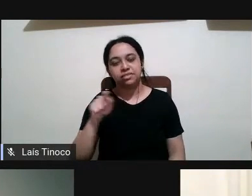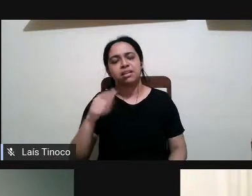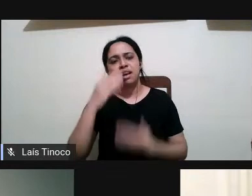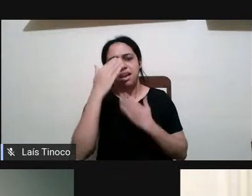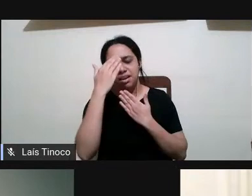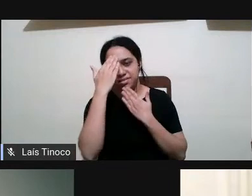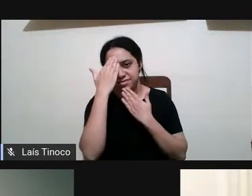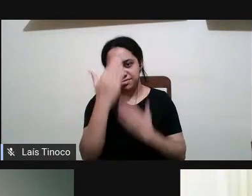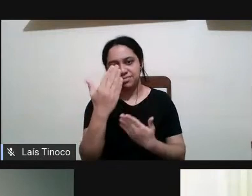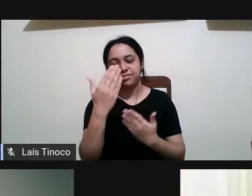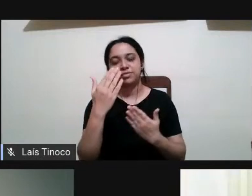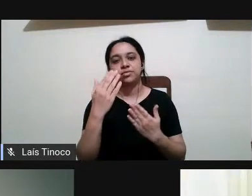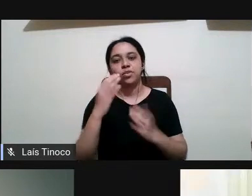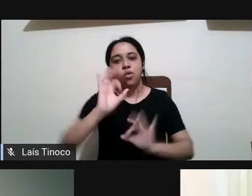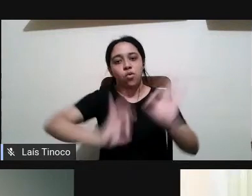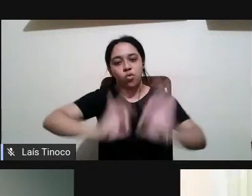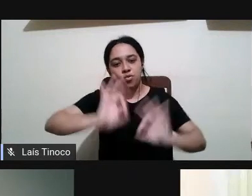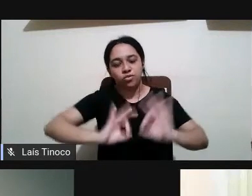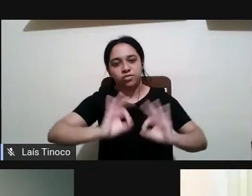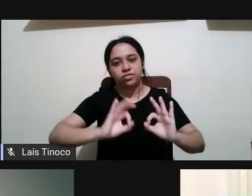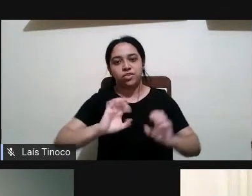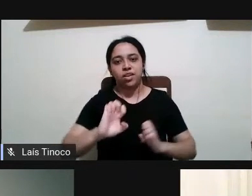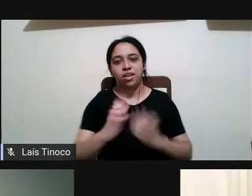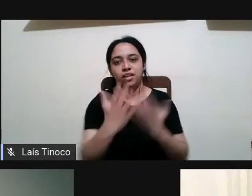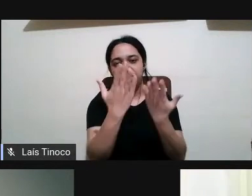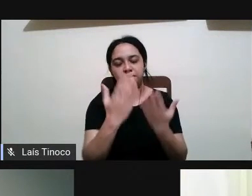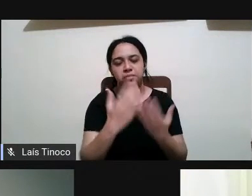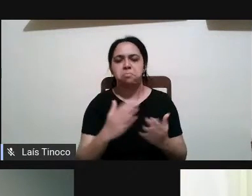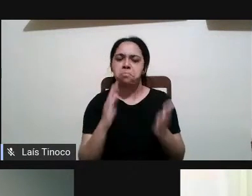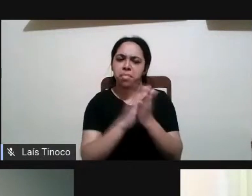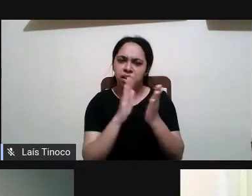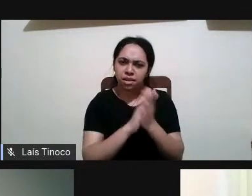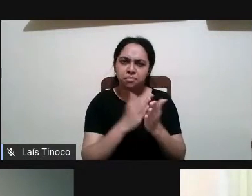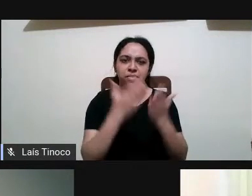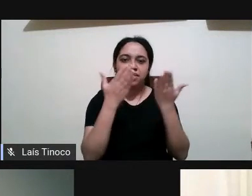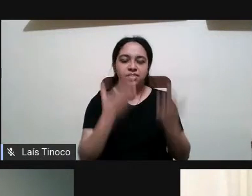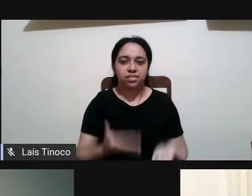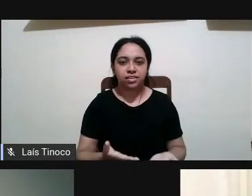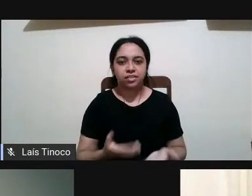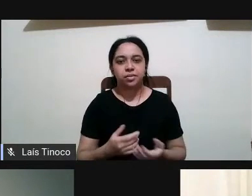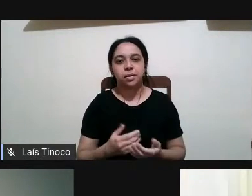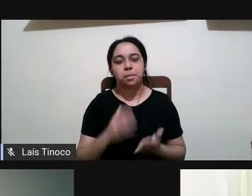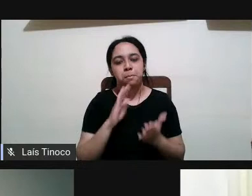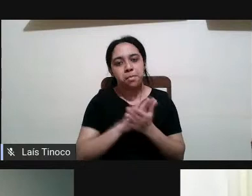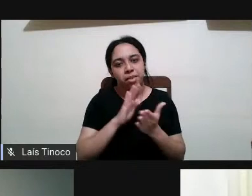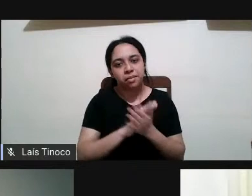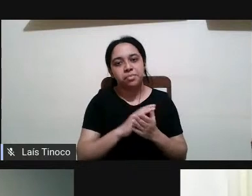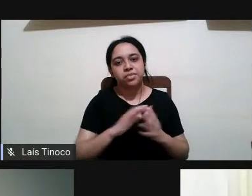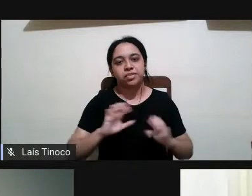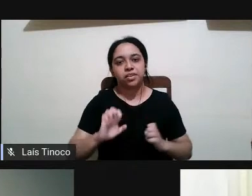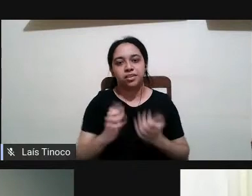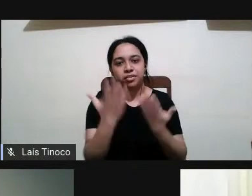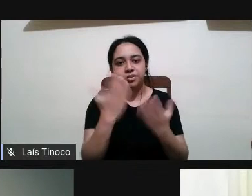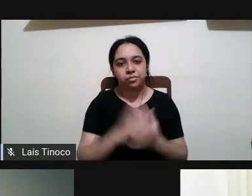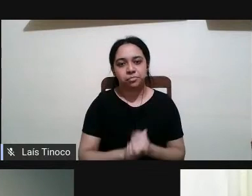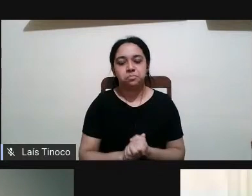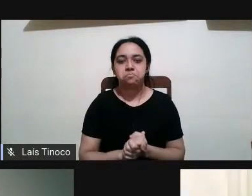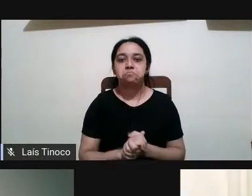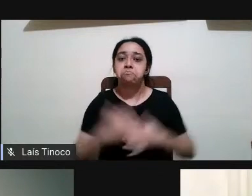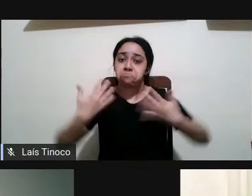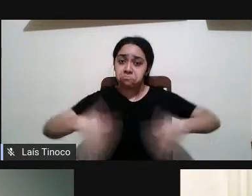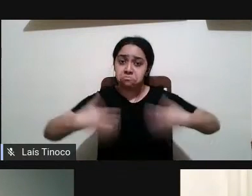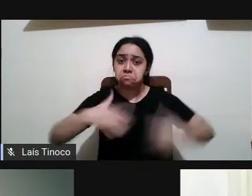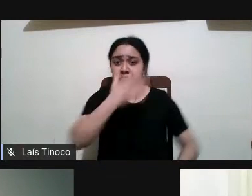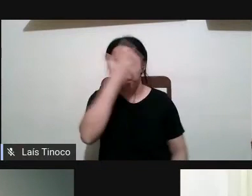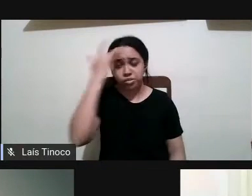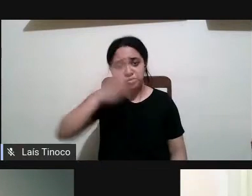evento. Babi Libânio, parabéns. Leonice Freitas, parabéns ao evento. Enfim, muita gente aqui mandando